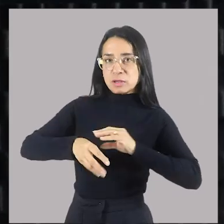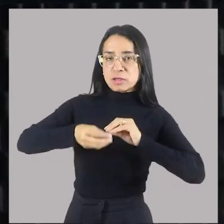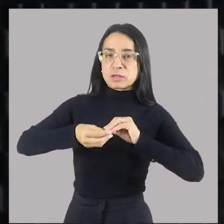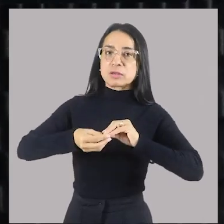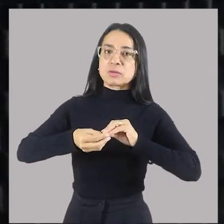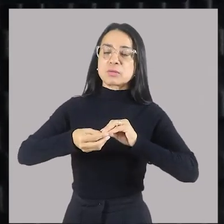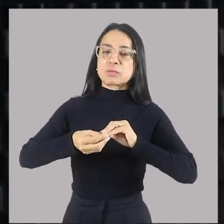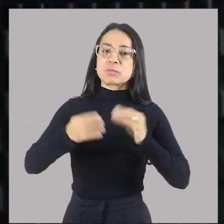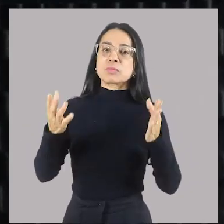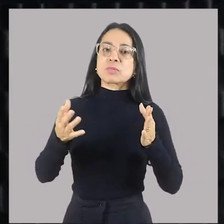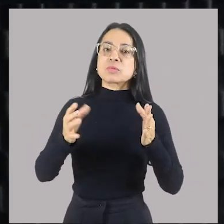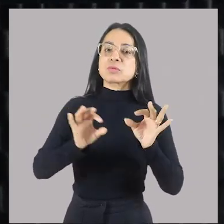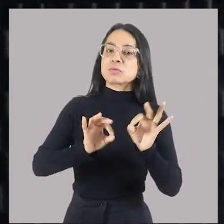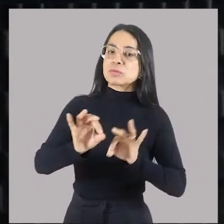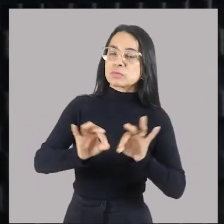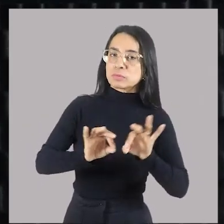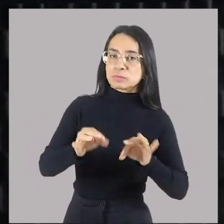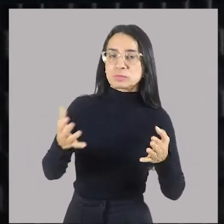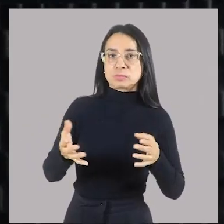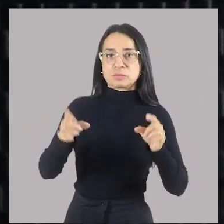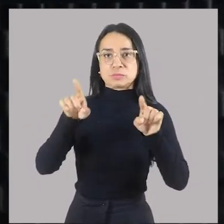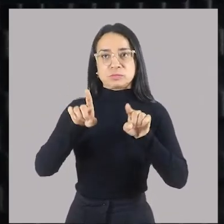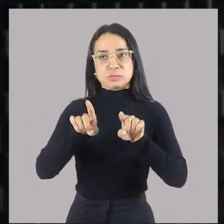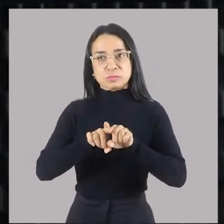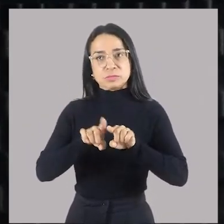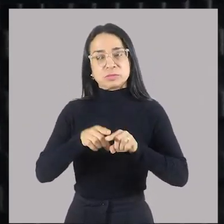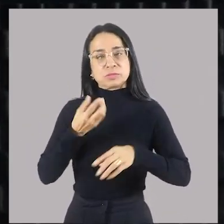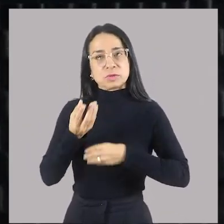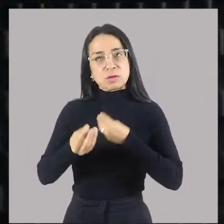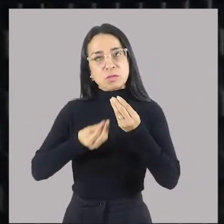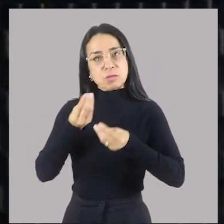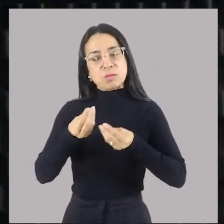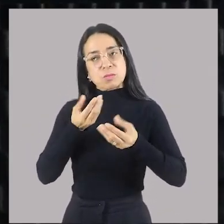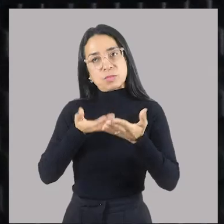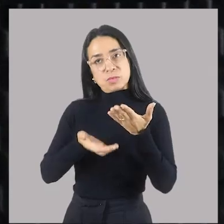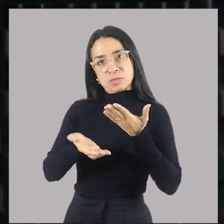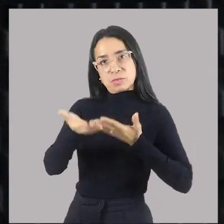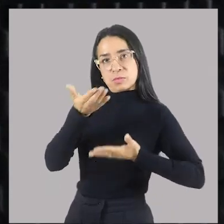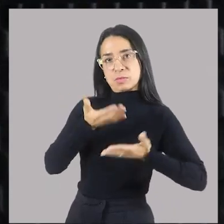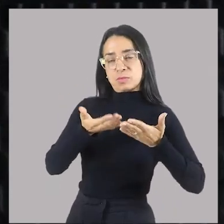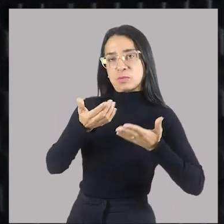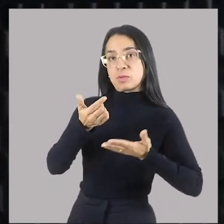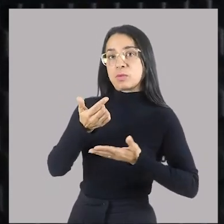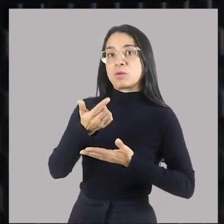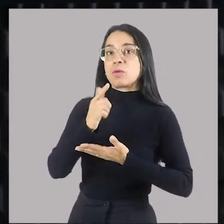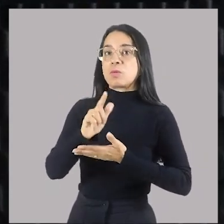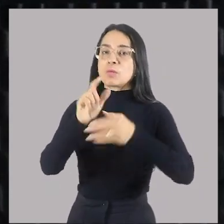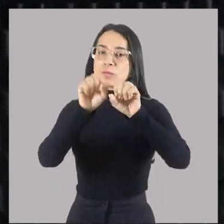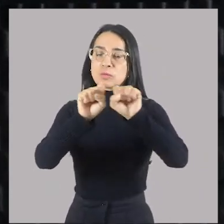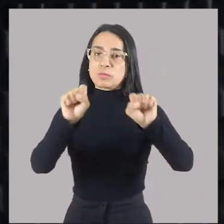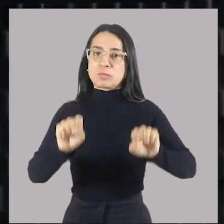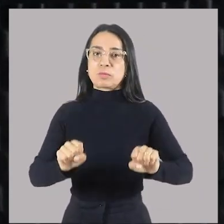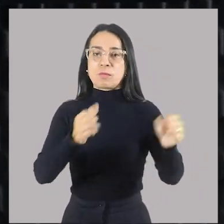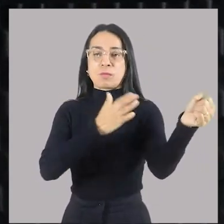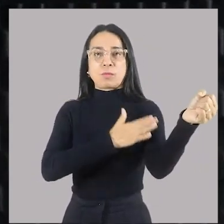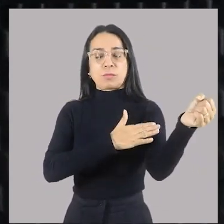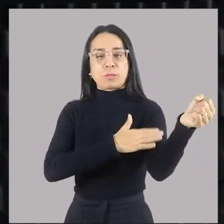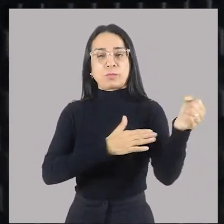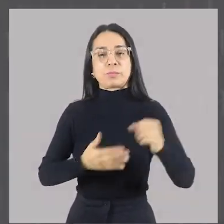funções, tá? E como que ele interage com o sistema muscular, tá bom?